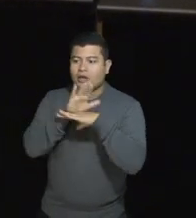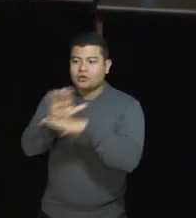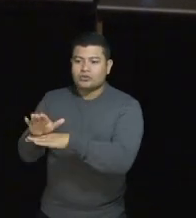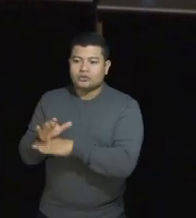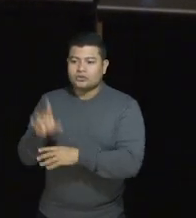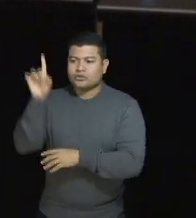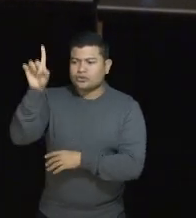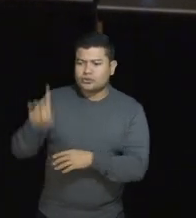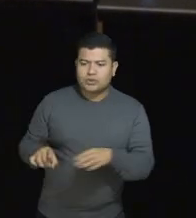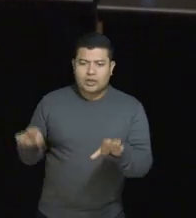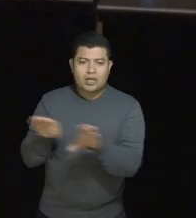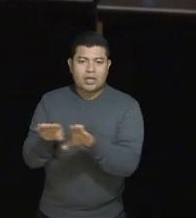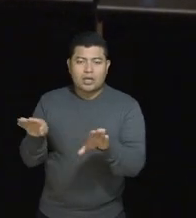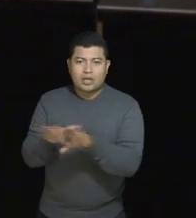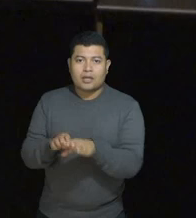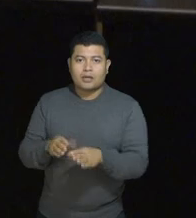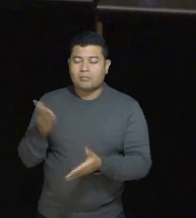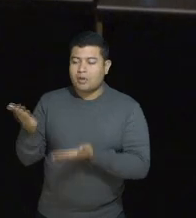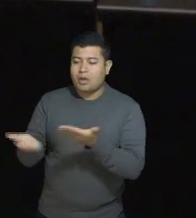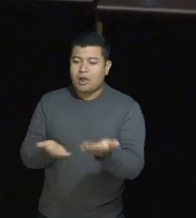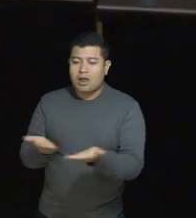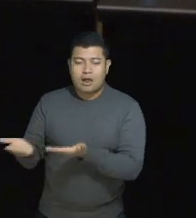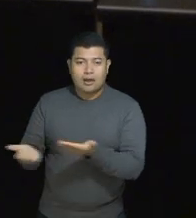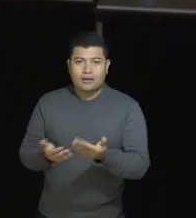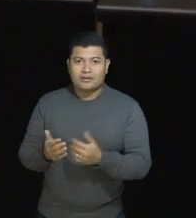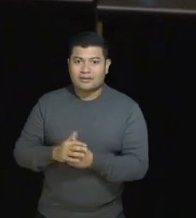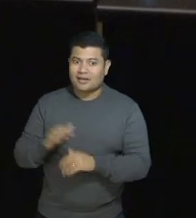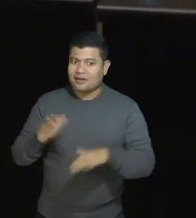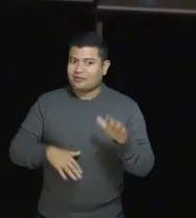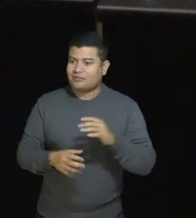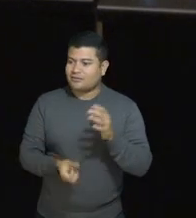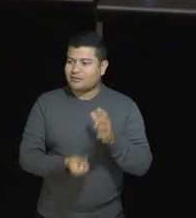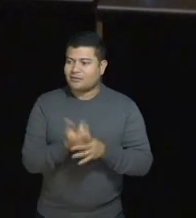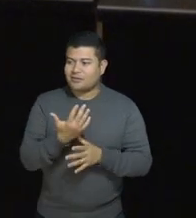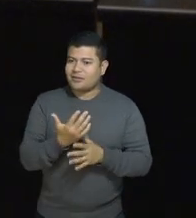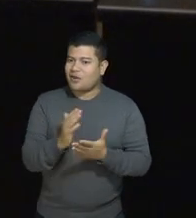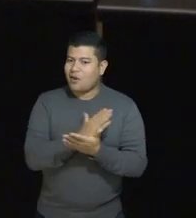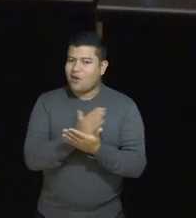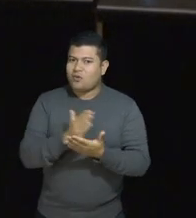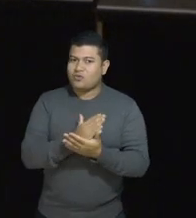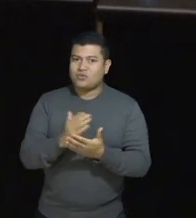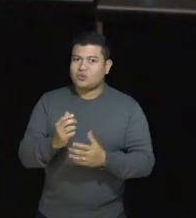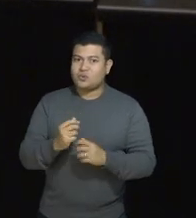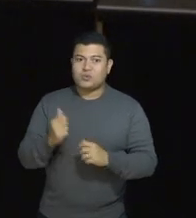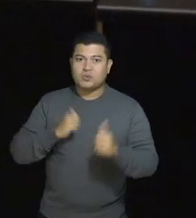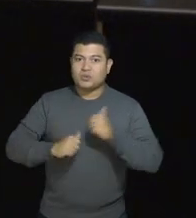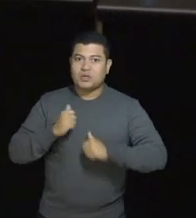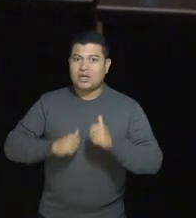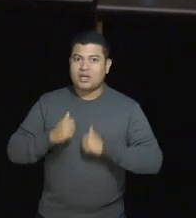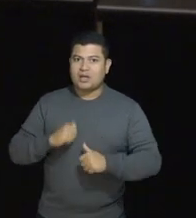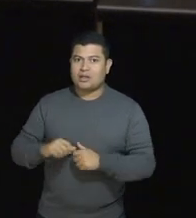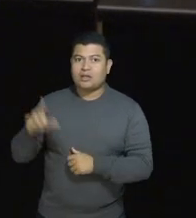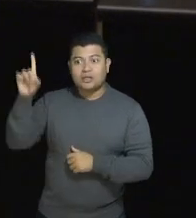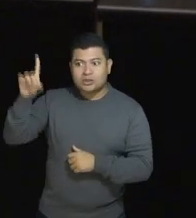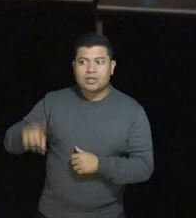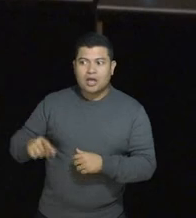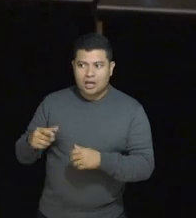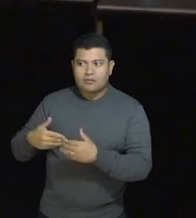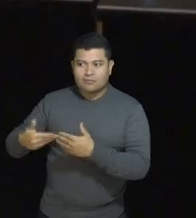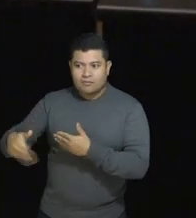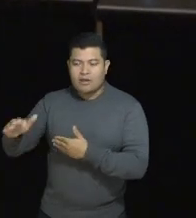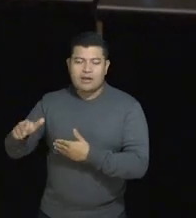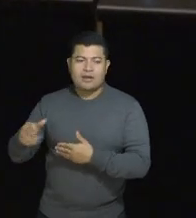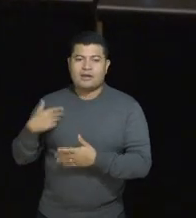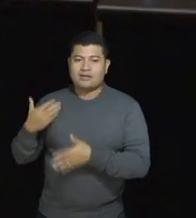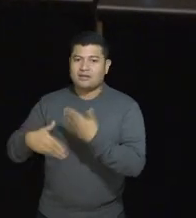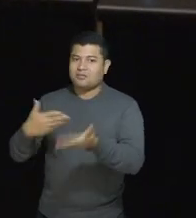dos seus atendimentos. Às vezes a gente cria uns monstrinhos também, né, professor Mário, porque a gente mostra, não, tu tem direito, vai lá, briga, vai atrás.